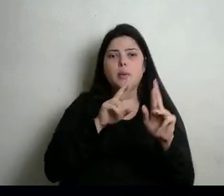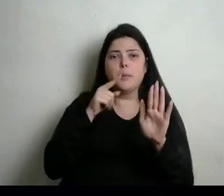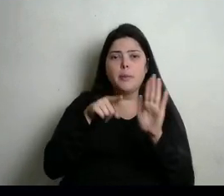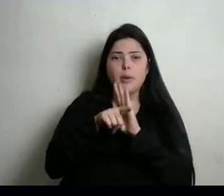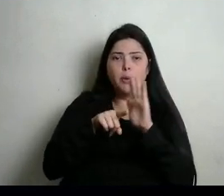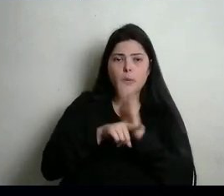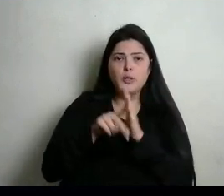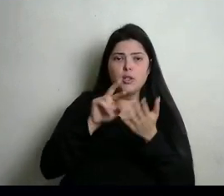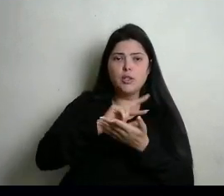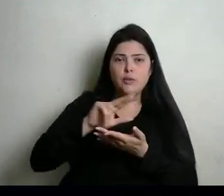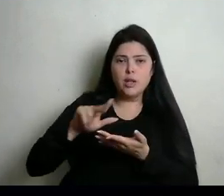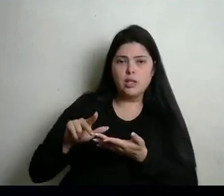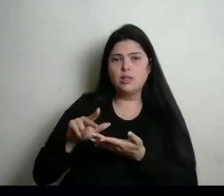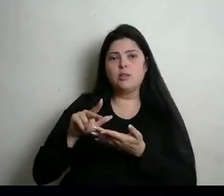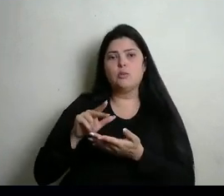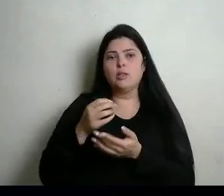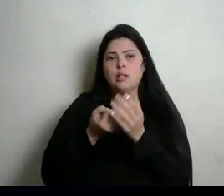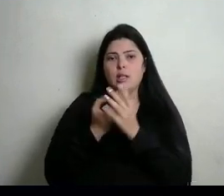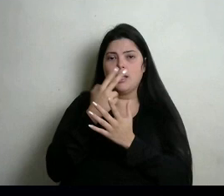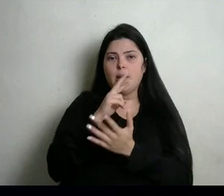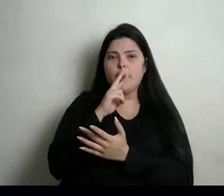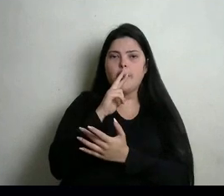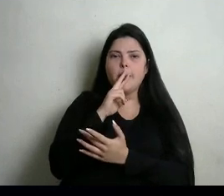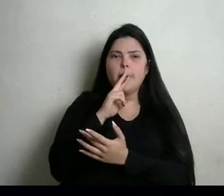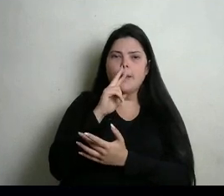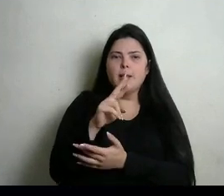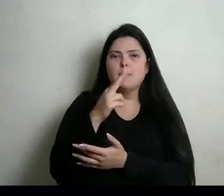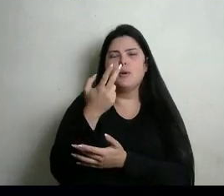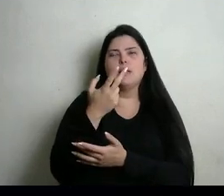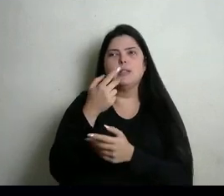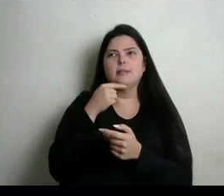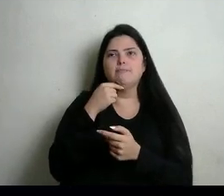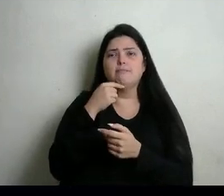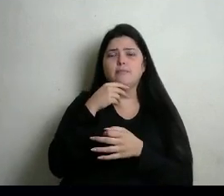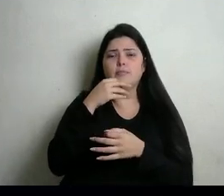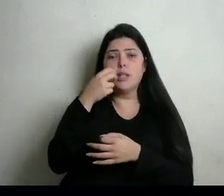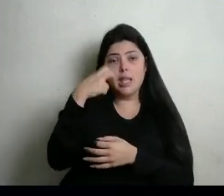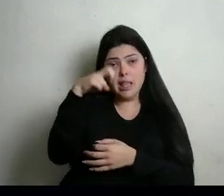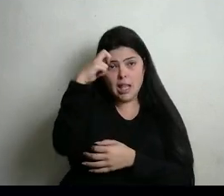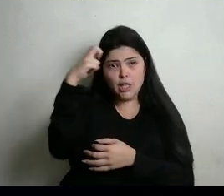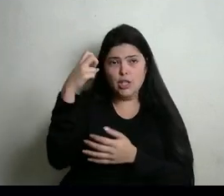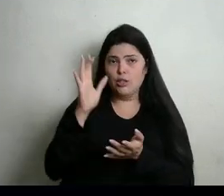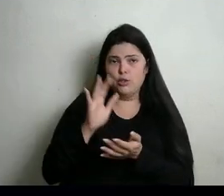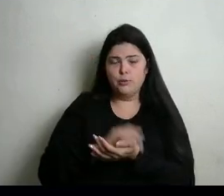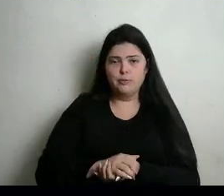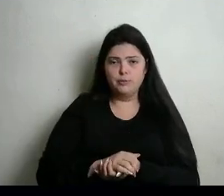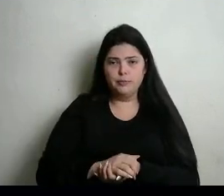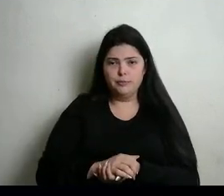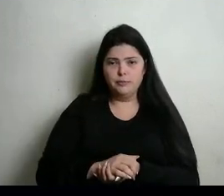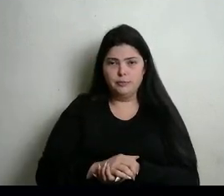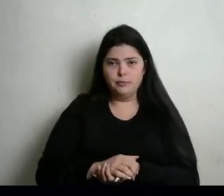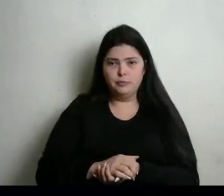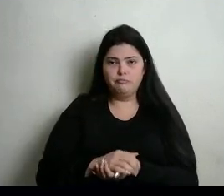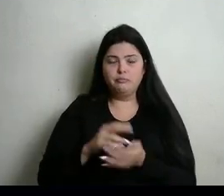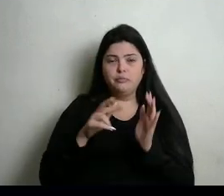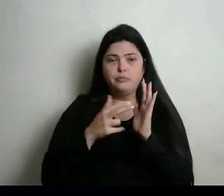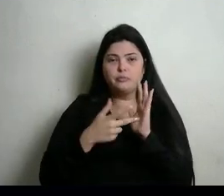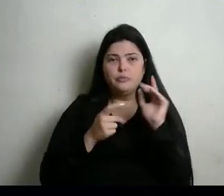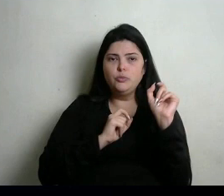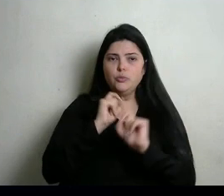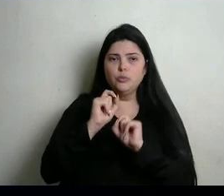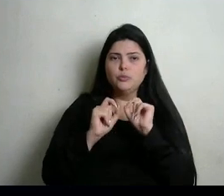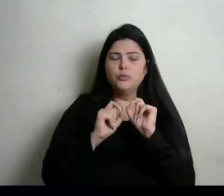sobre os mais variados assuntos e gerar respostas supostamente inteligentes. Ou seja, qual foi a grande sacada